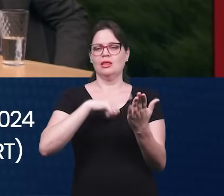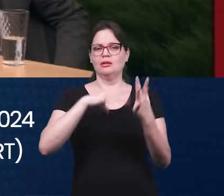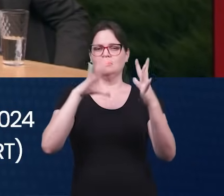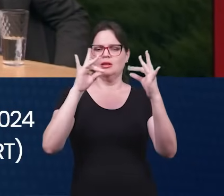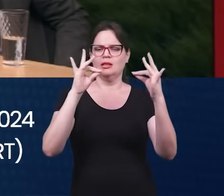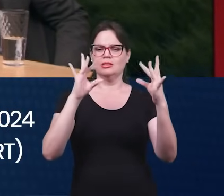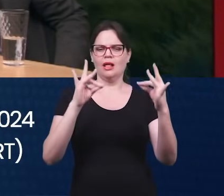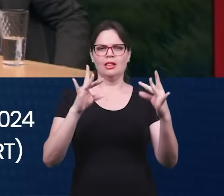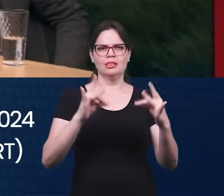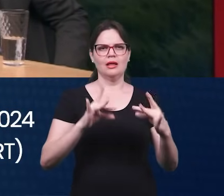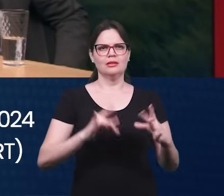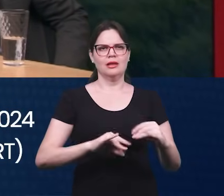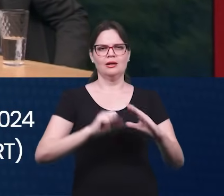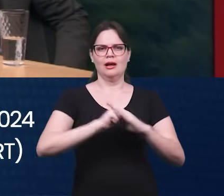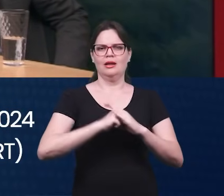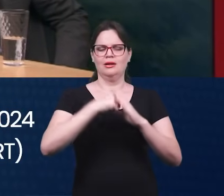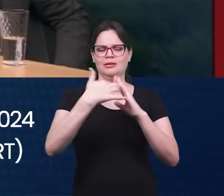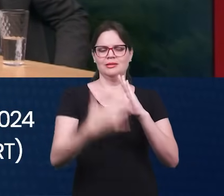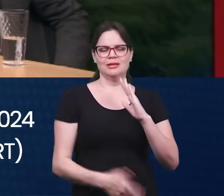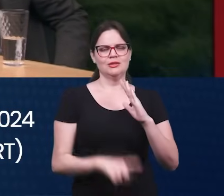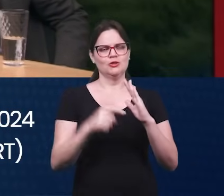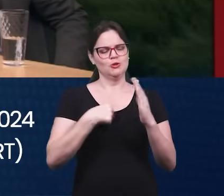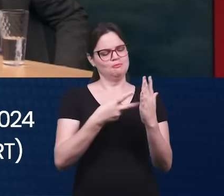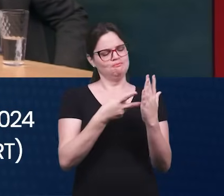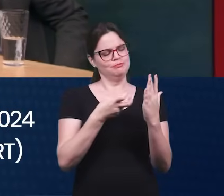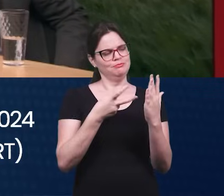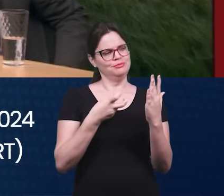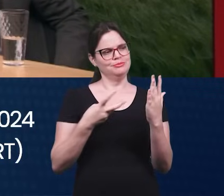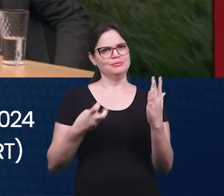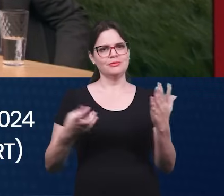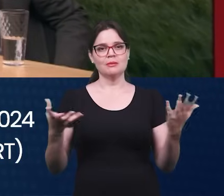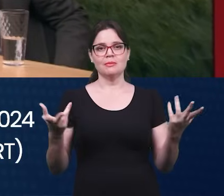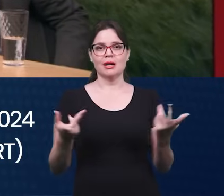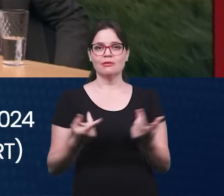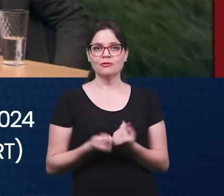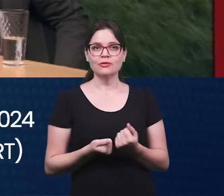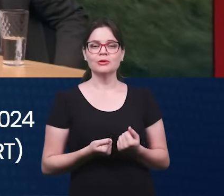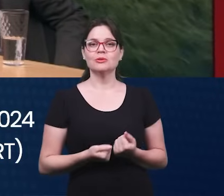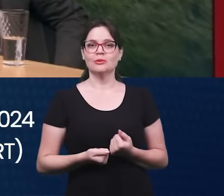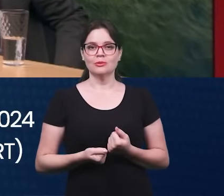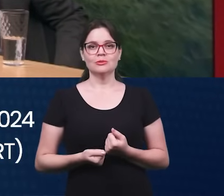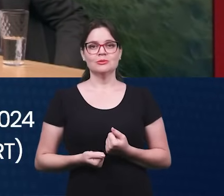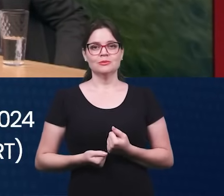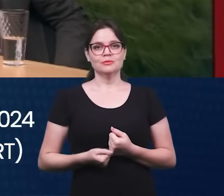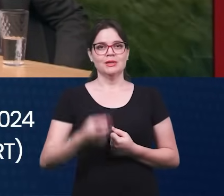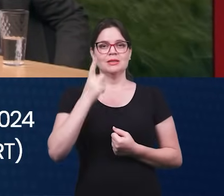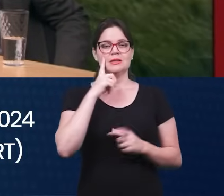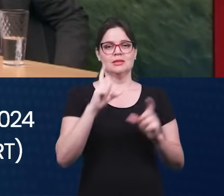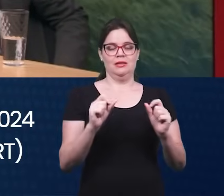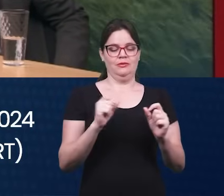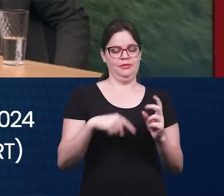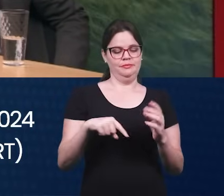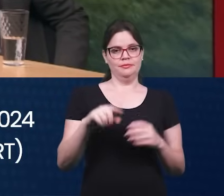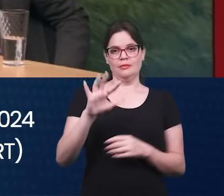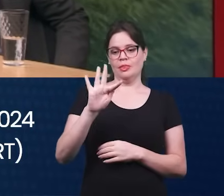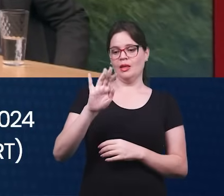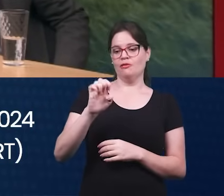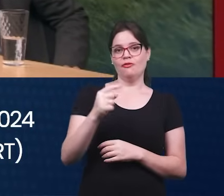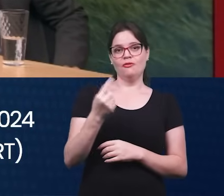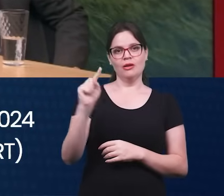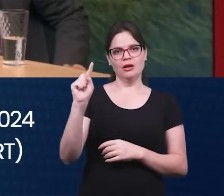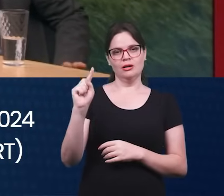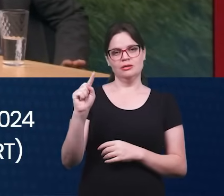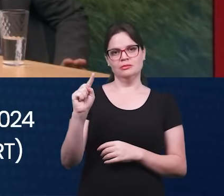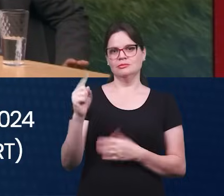característica dessa aqui a gente né teria poderíamos ficar não tem muita coisa você vê aqui ó fé sem fé é impossível